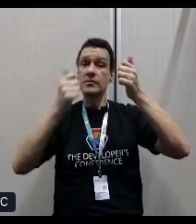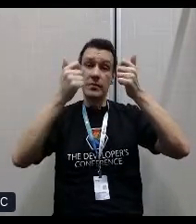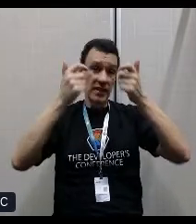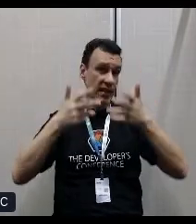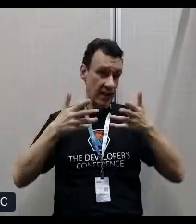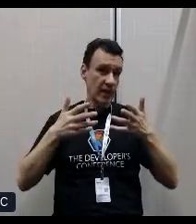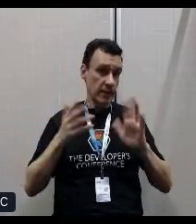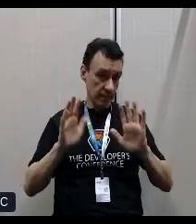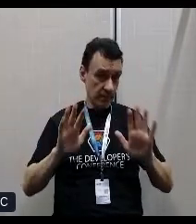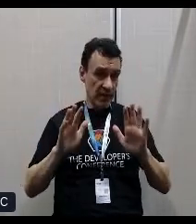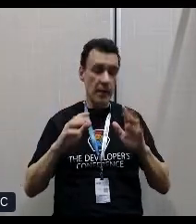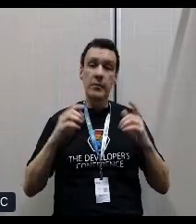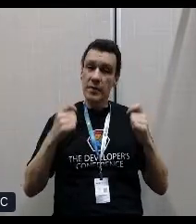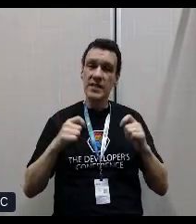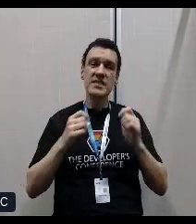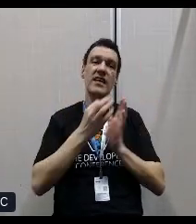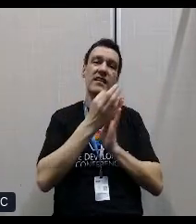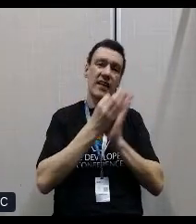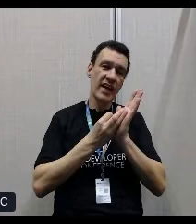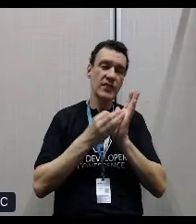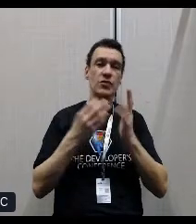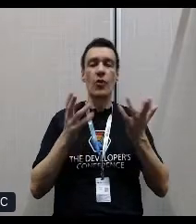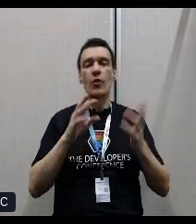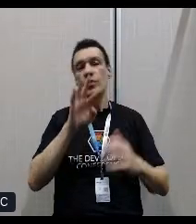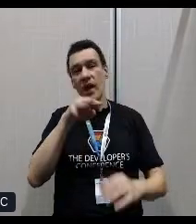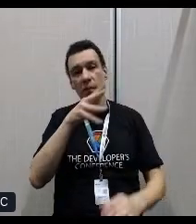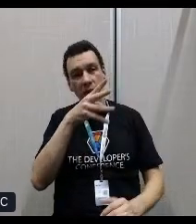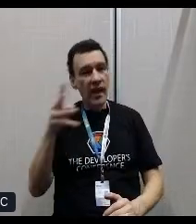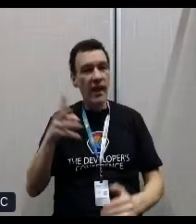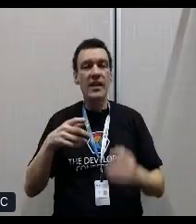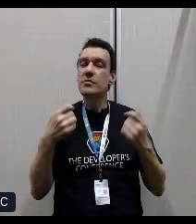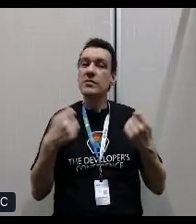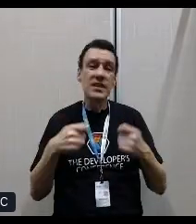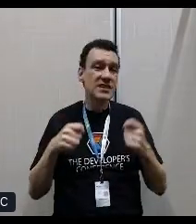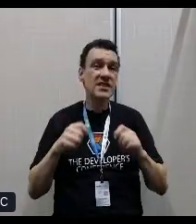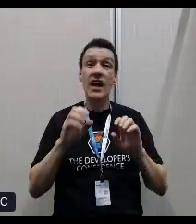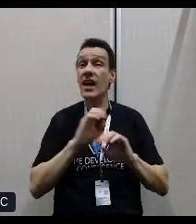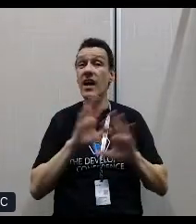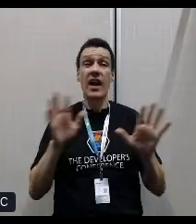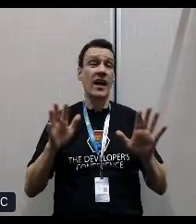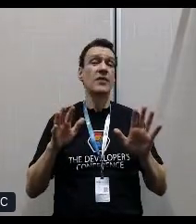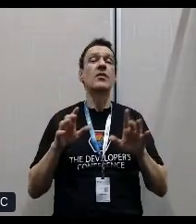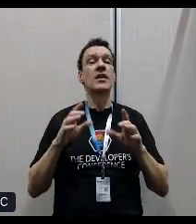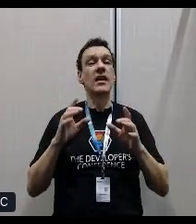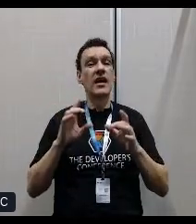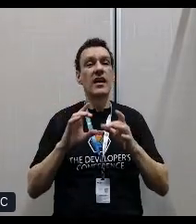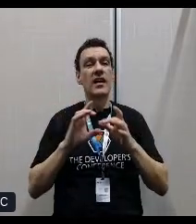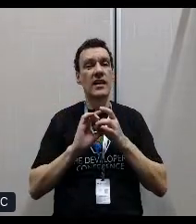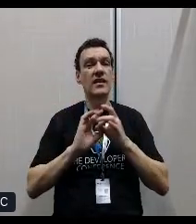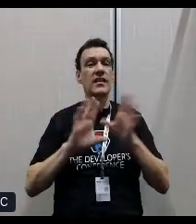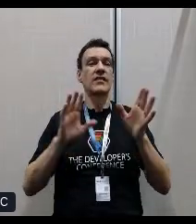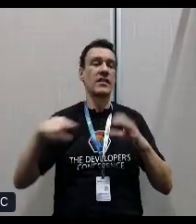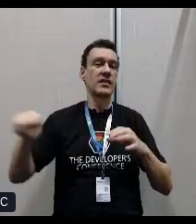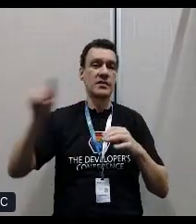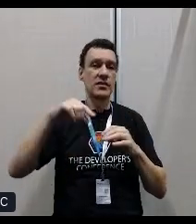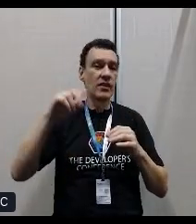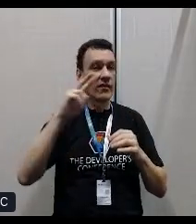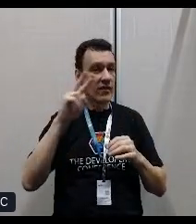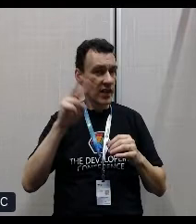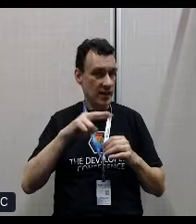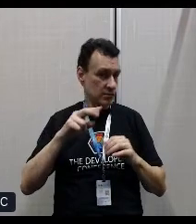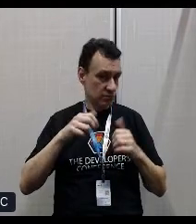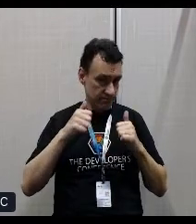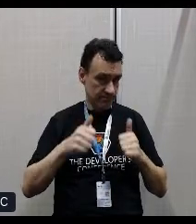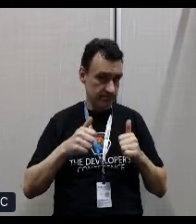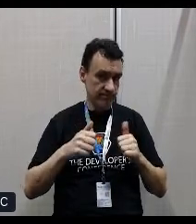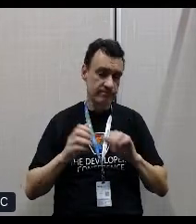descritas em forma de textos ou tabelas, porque a gente precisa também dinamizar esse conteúdo. Texto do link descritivo. O texto do link